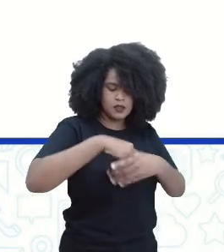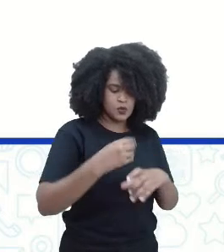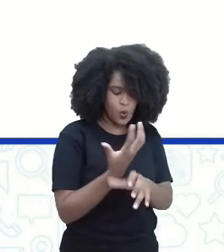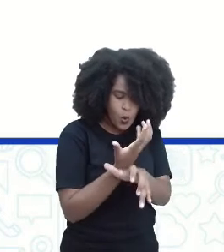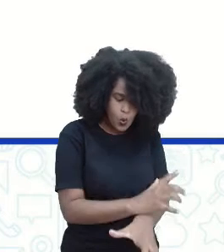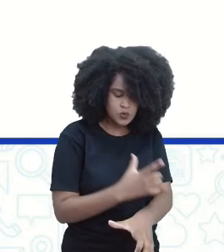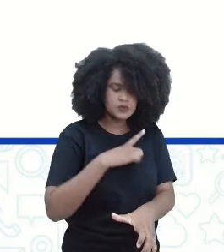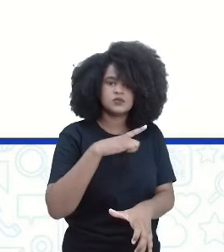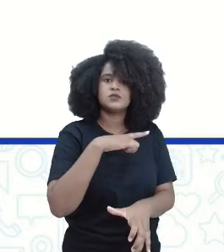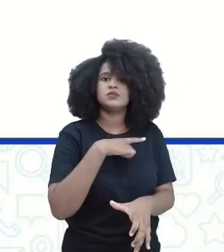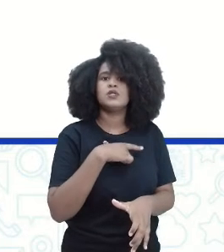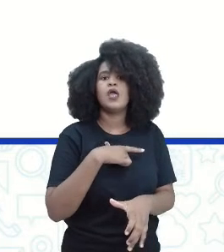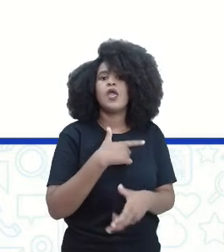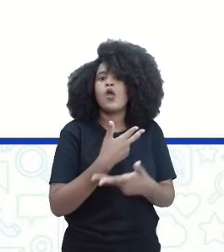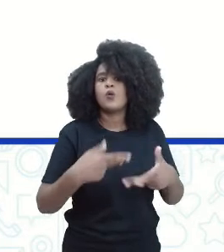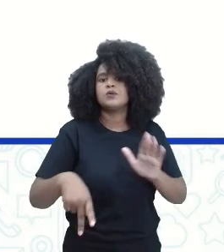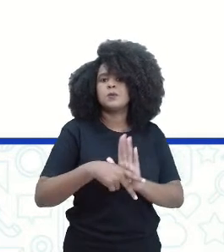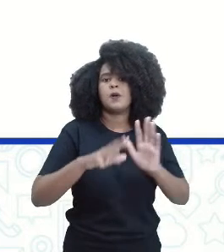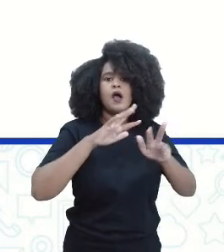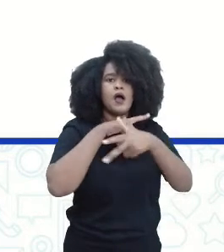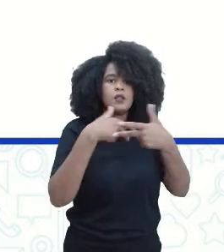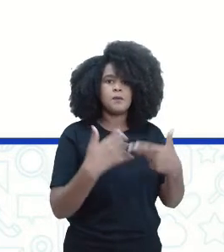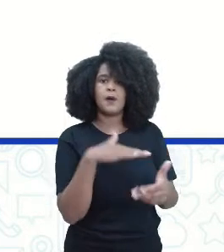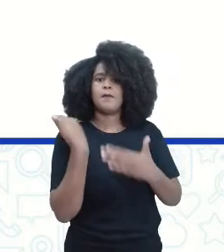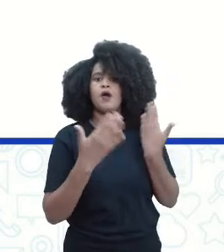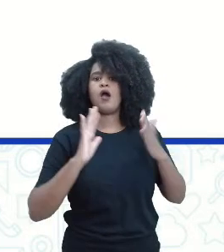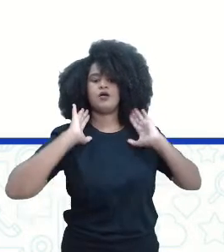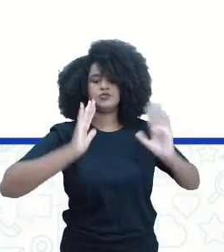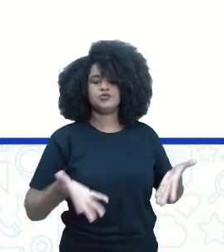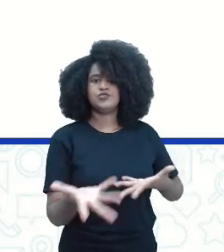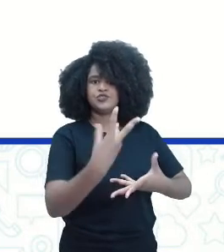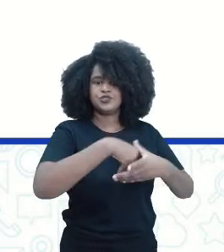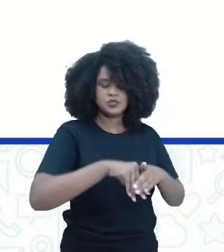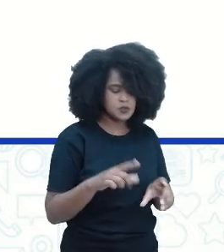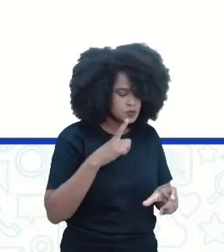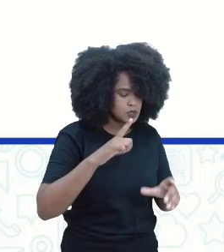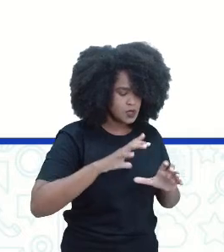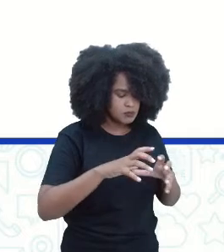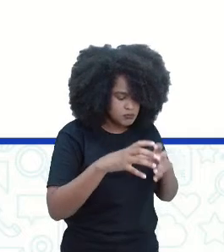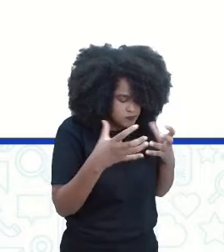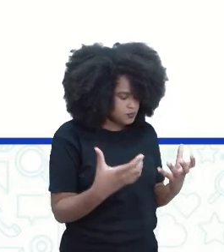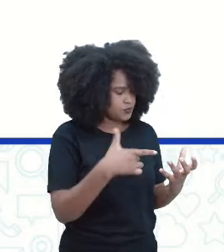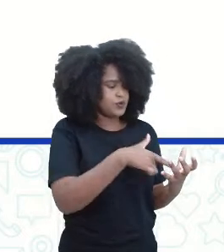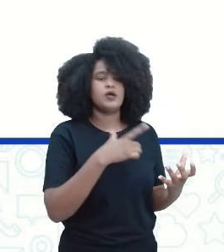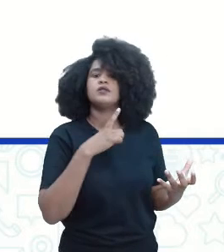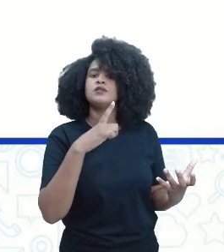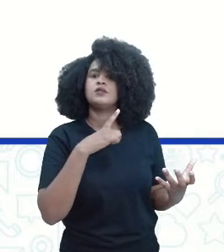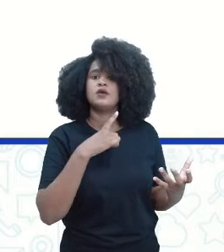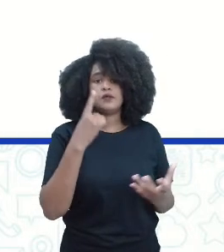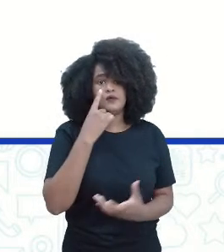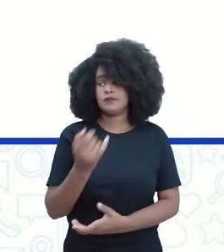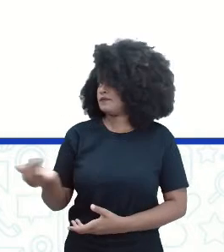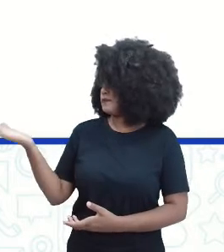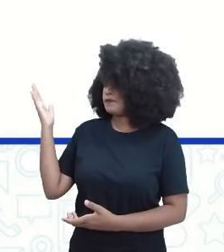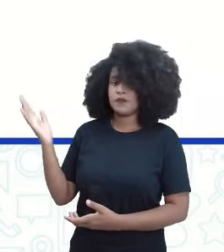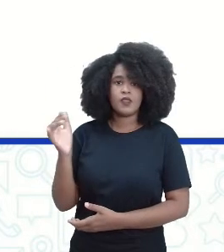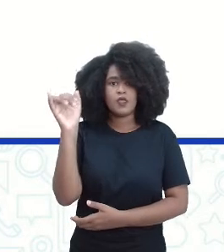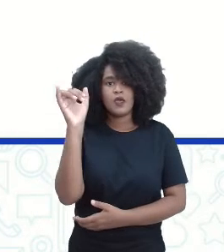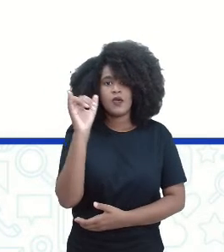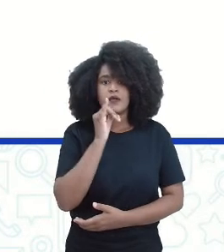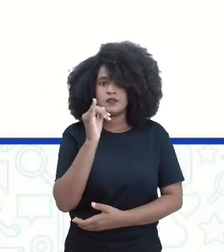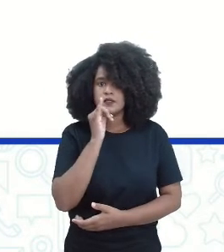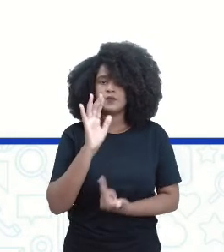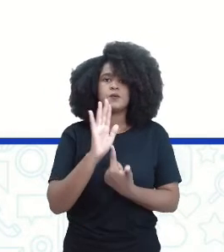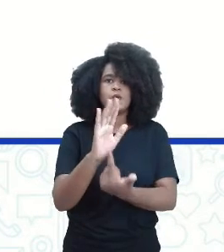né, de restos de animais, restos de vegetais. E aqui, esse exemplo em especial, ó, ele